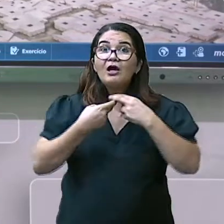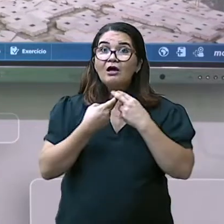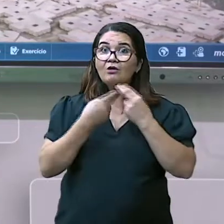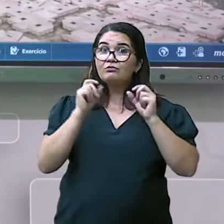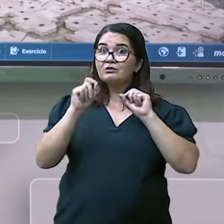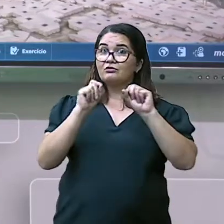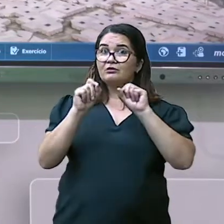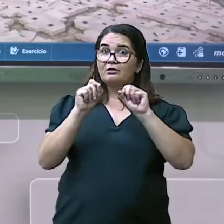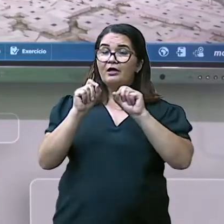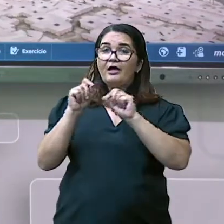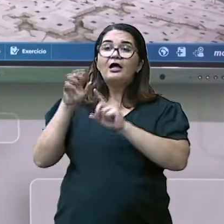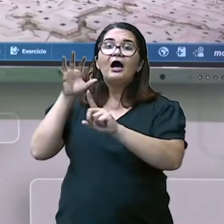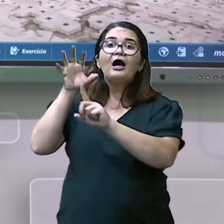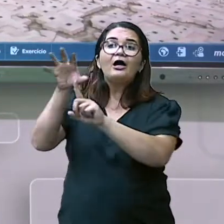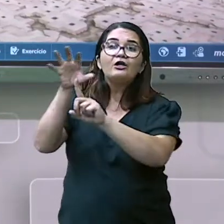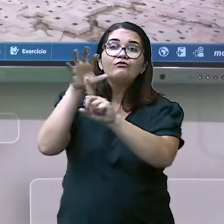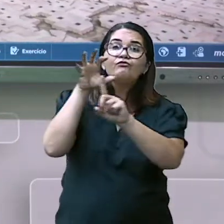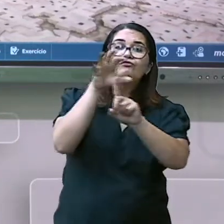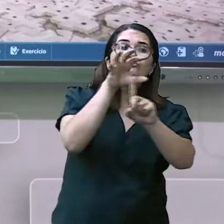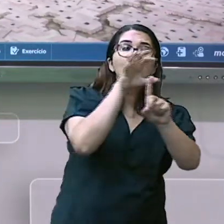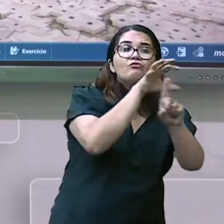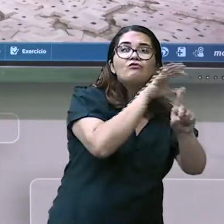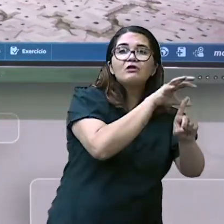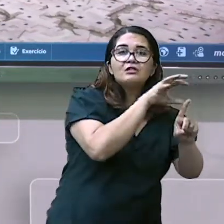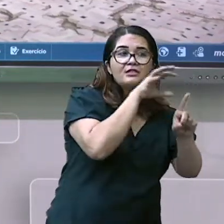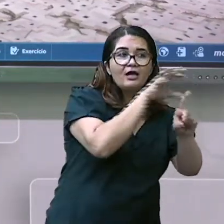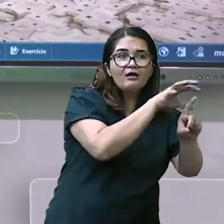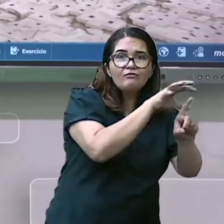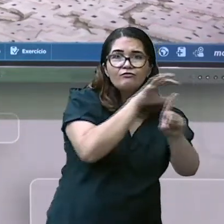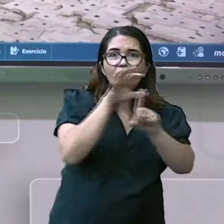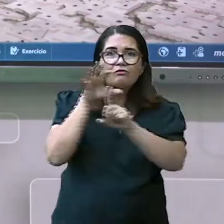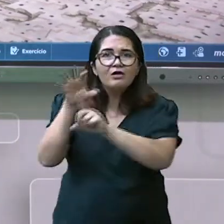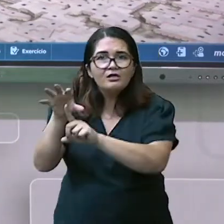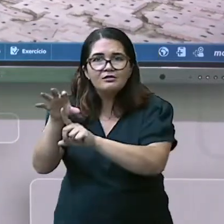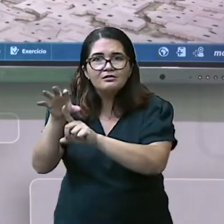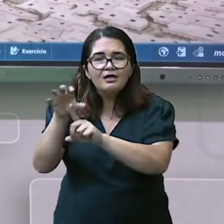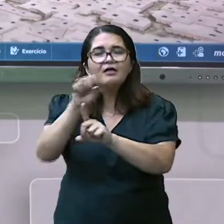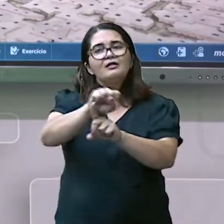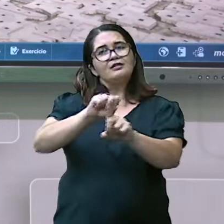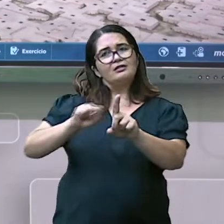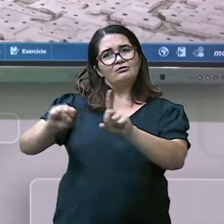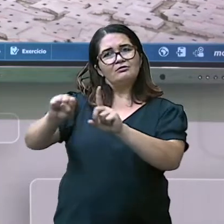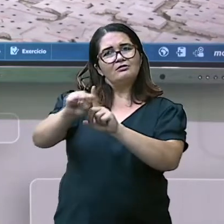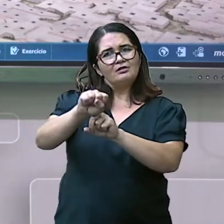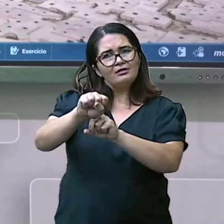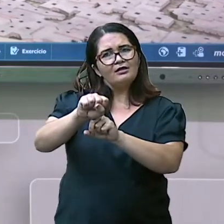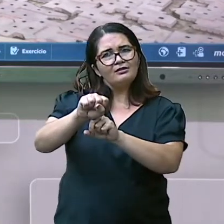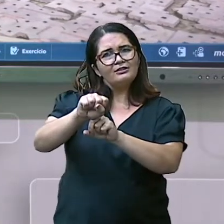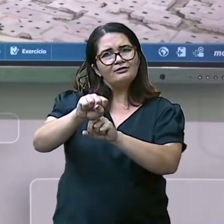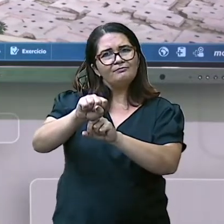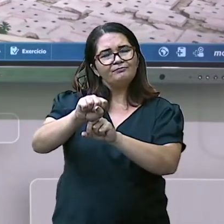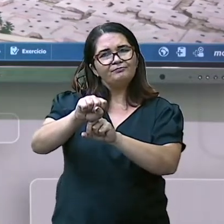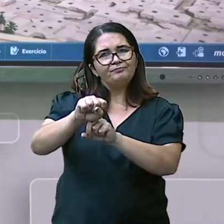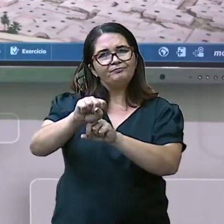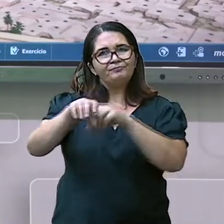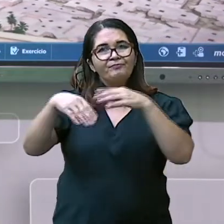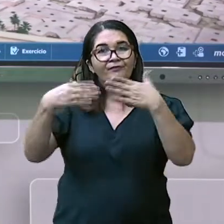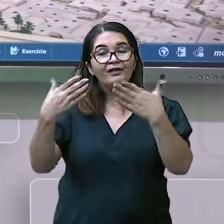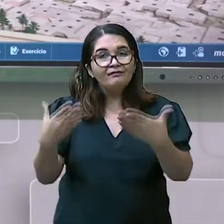importante. Essa cidade já era uma cidade mais o quê? Comercial. Eles se